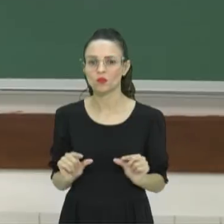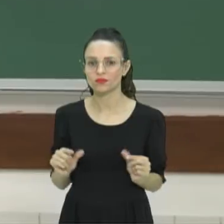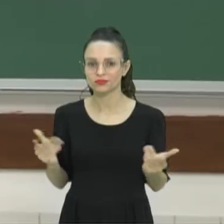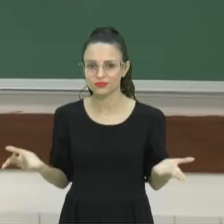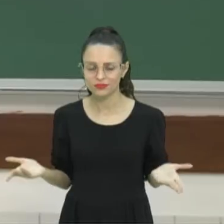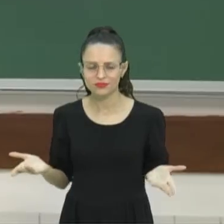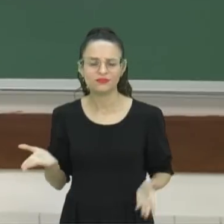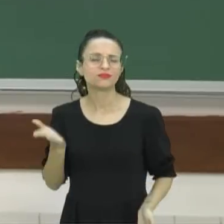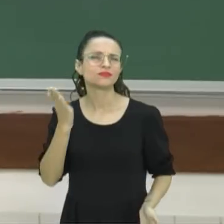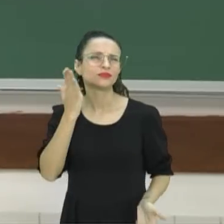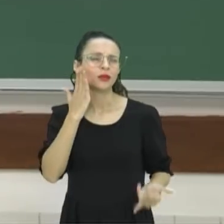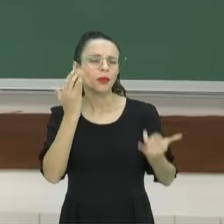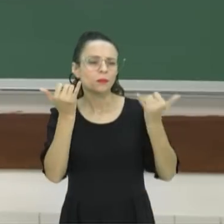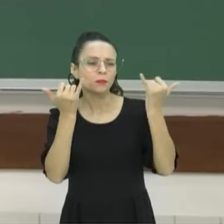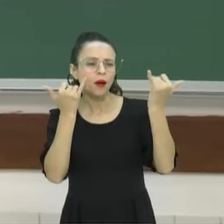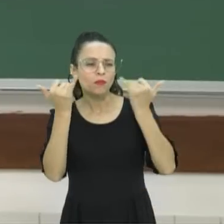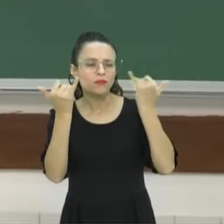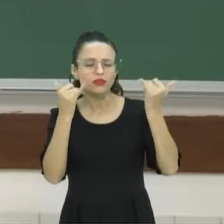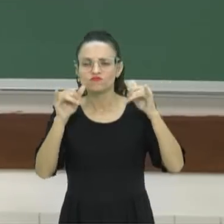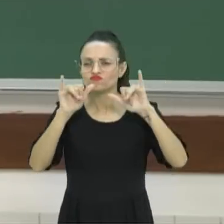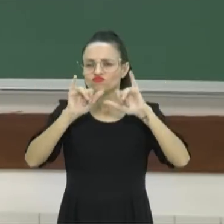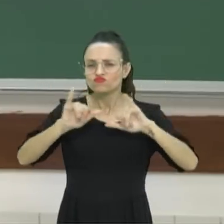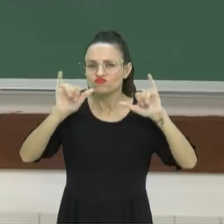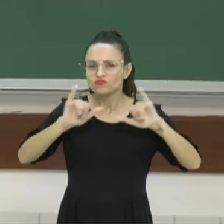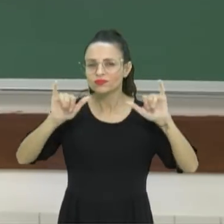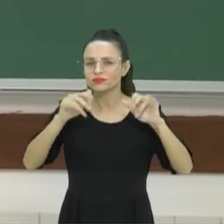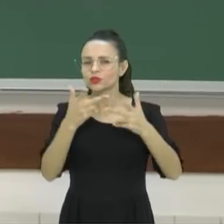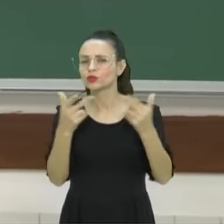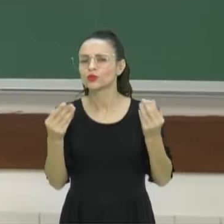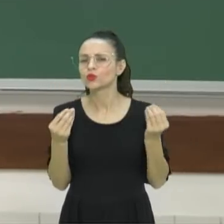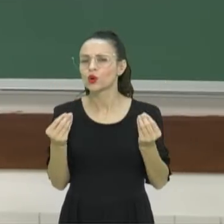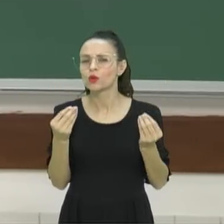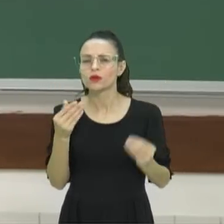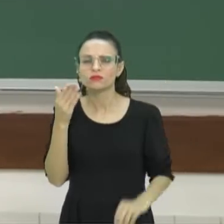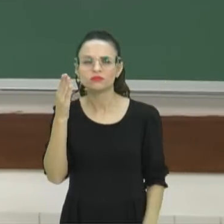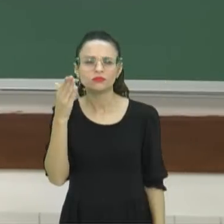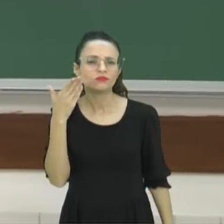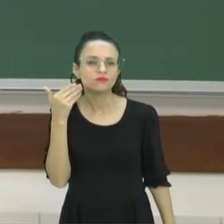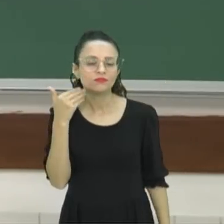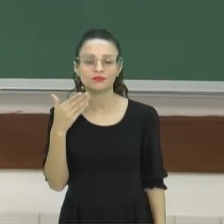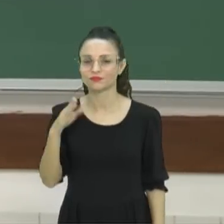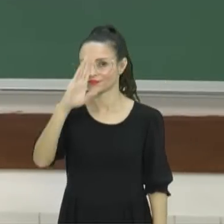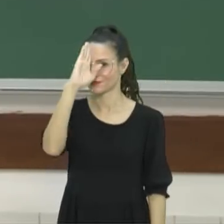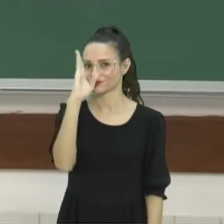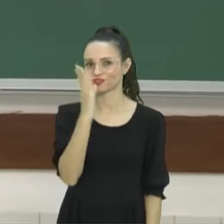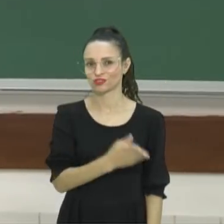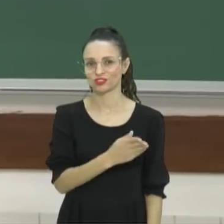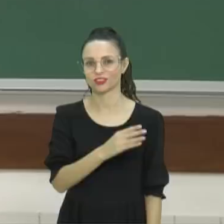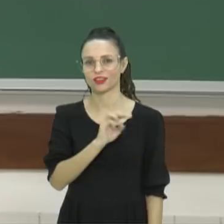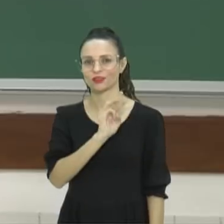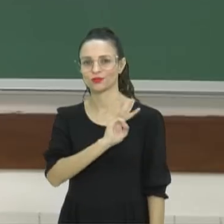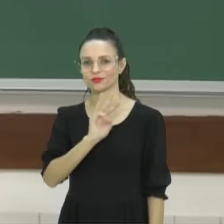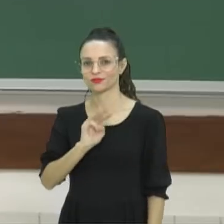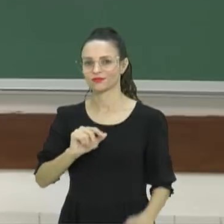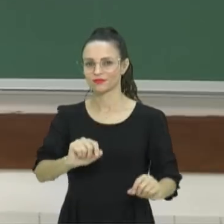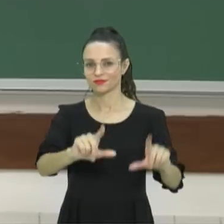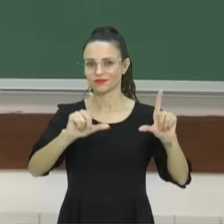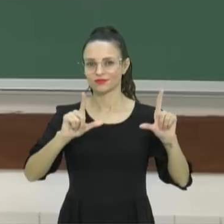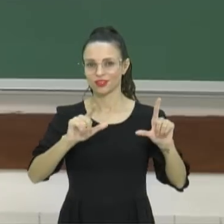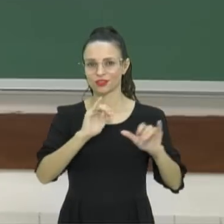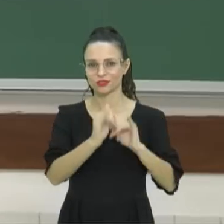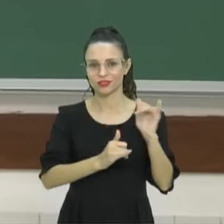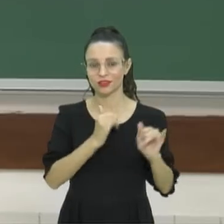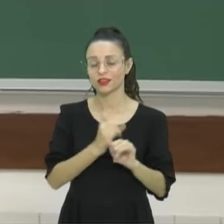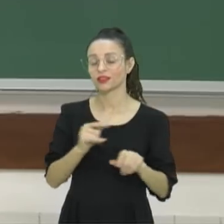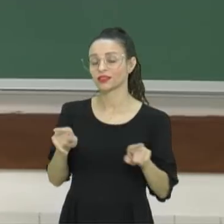queremos saber de uma notícia, queremos saber de uma informação, a gente já vai direto na página da internet. E na palma